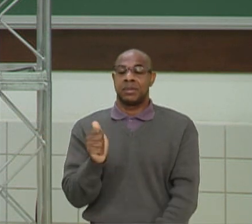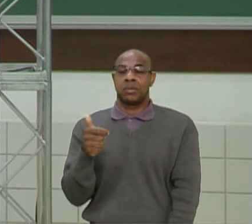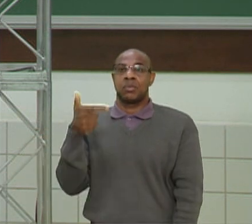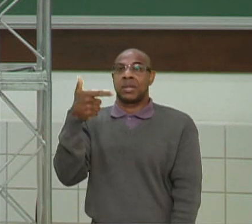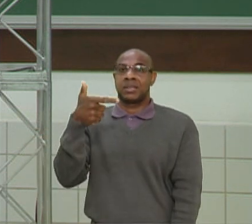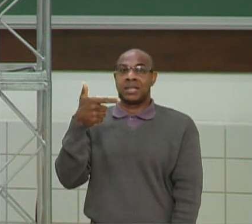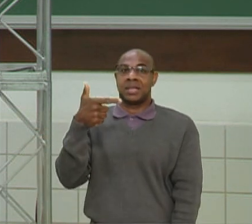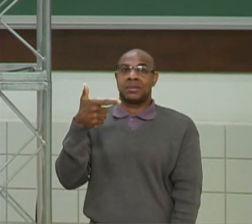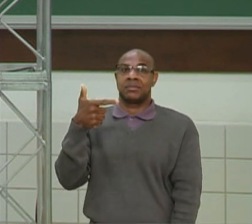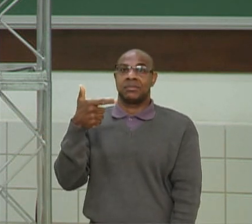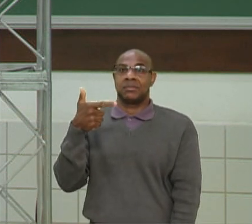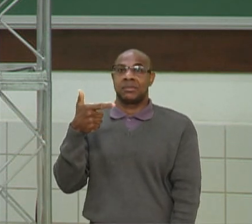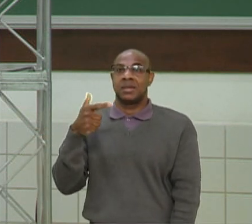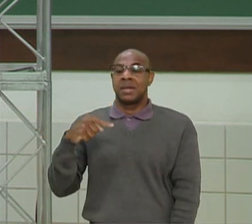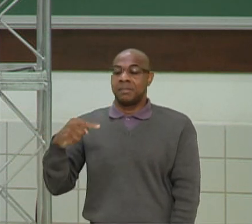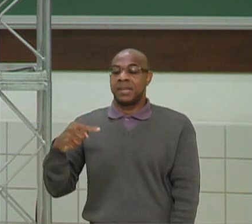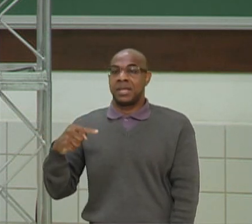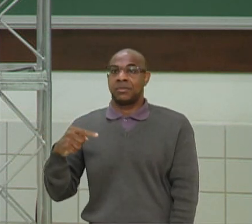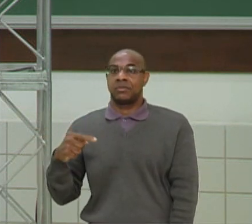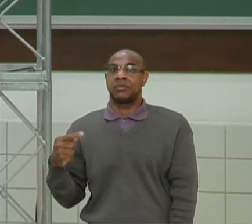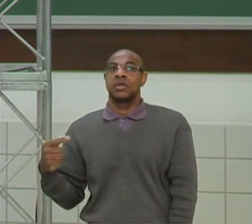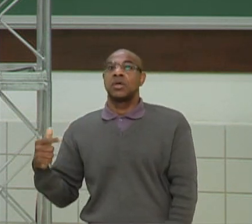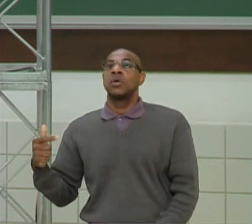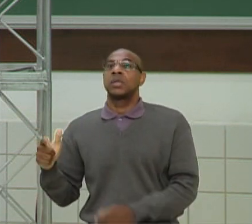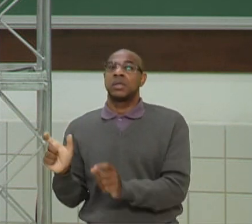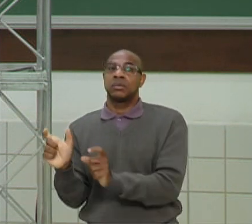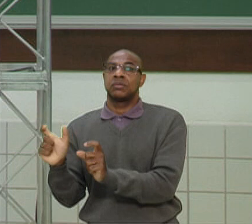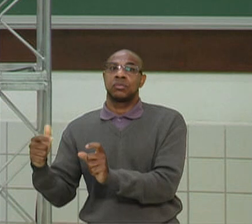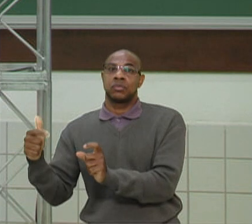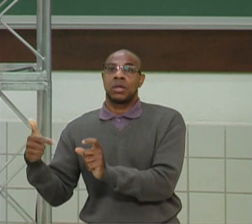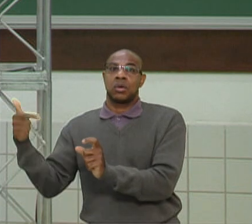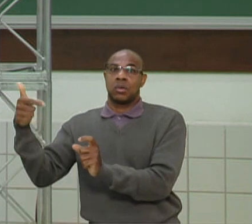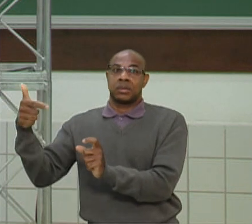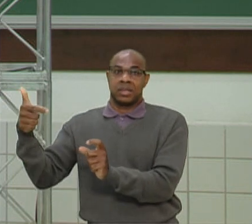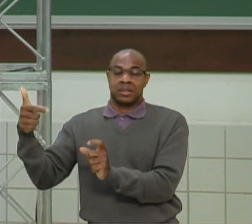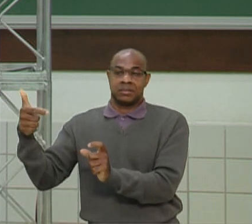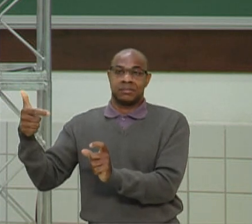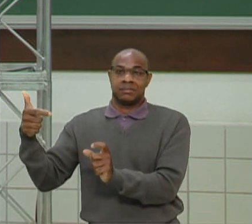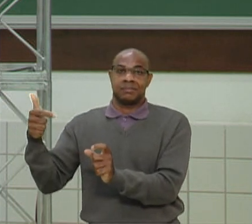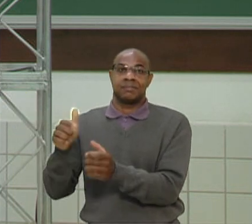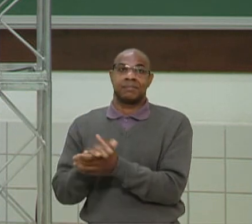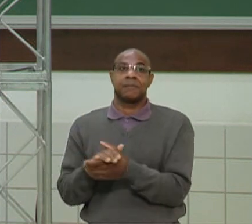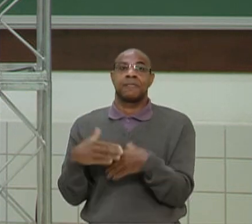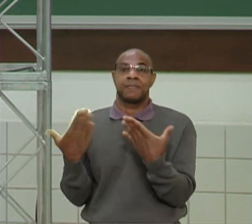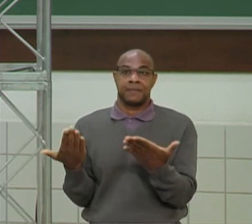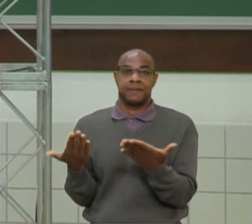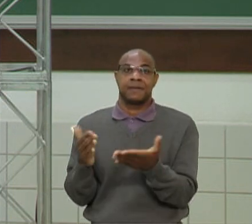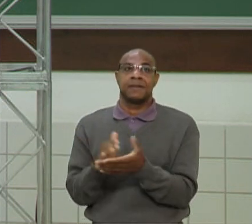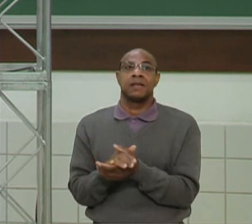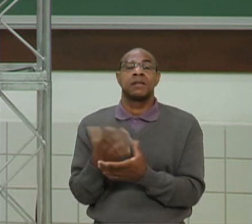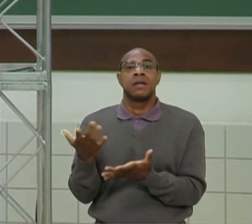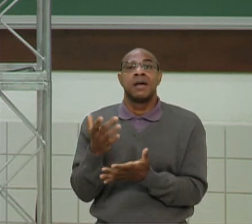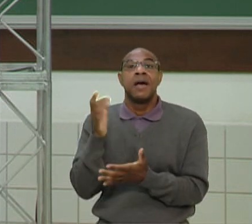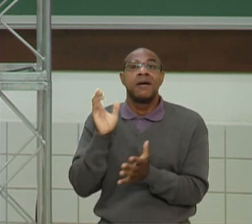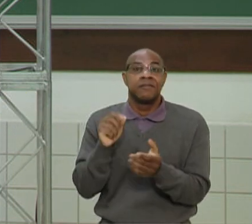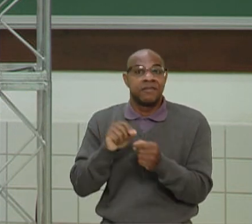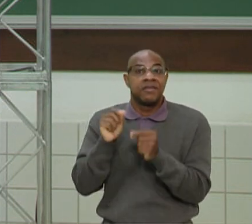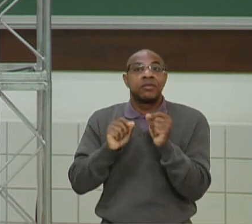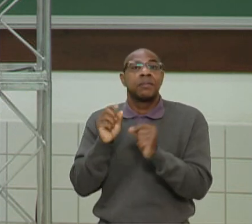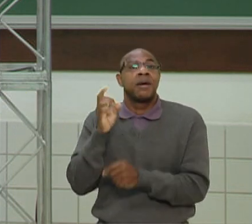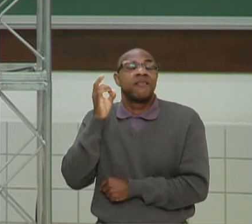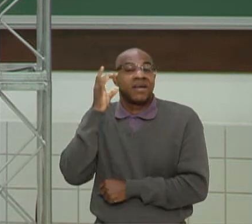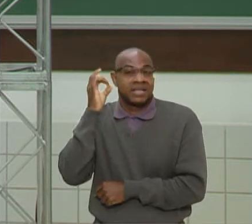ao quadrado. Produto notável não foi feito para dificultar, muito pelo contrário. Ele foi feito para facilitar a nossa